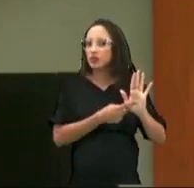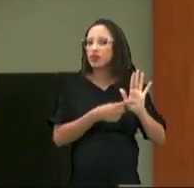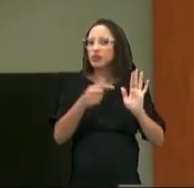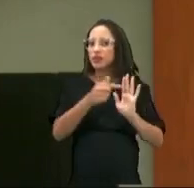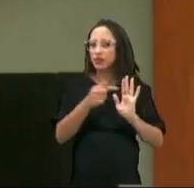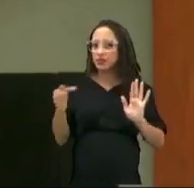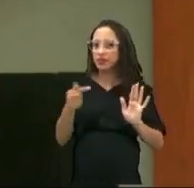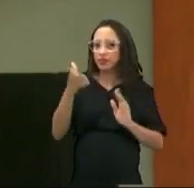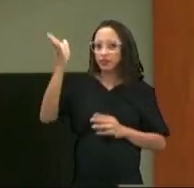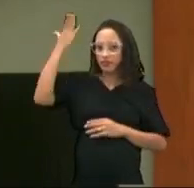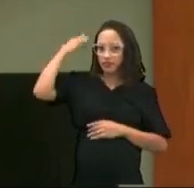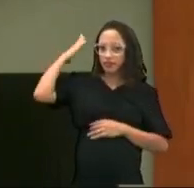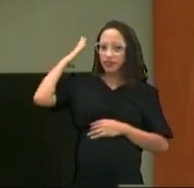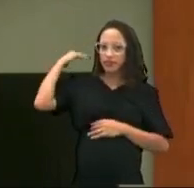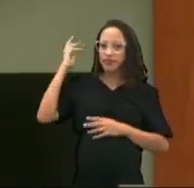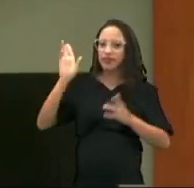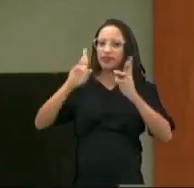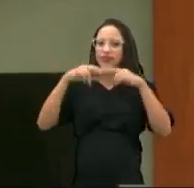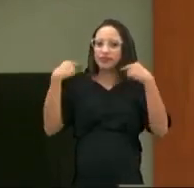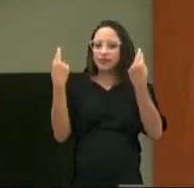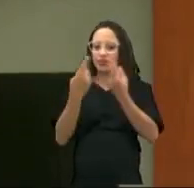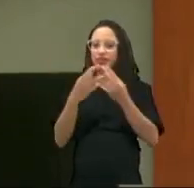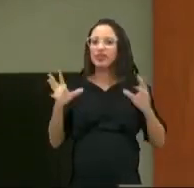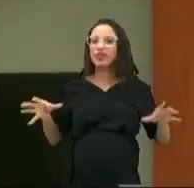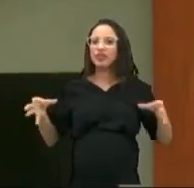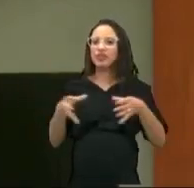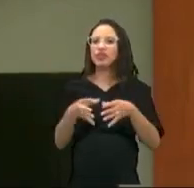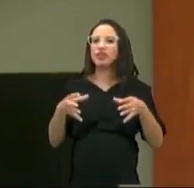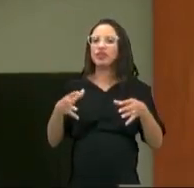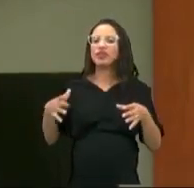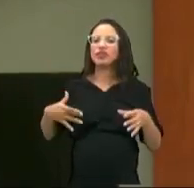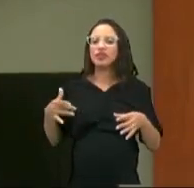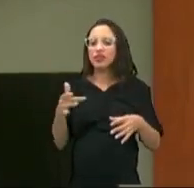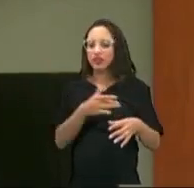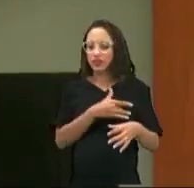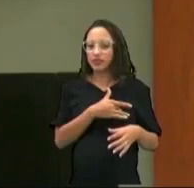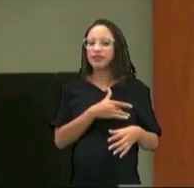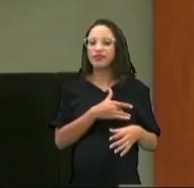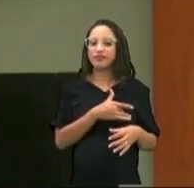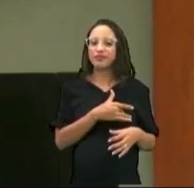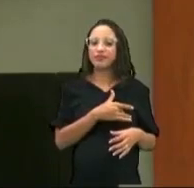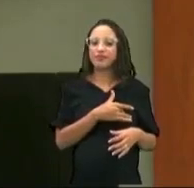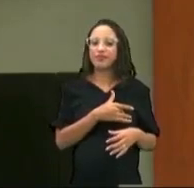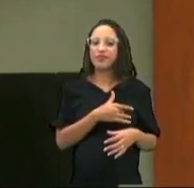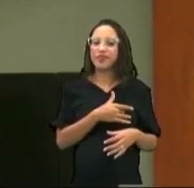semana passada na reunião que a Comissão de Saúde e a Comissão de